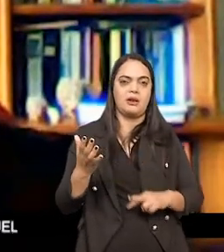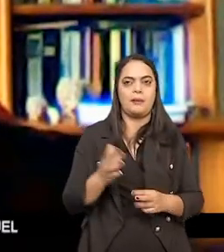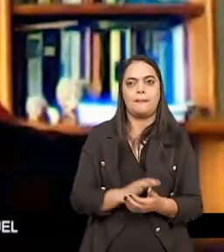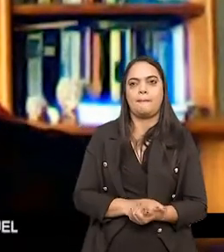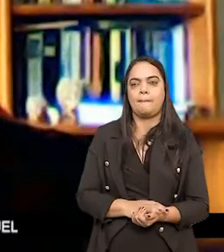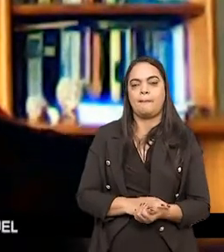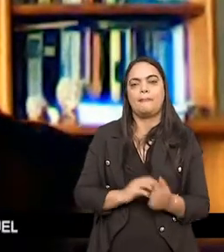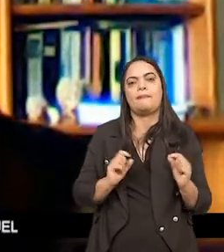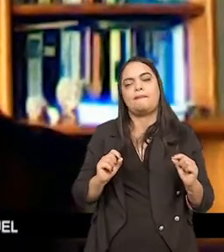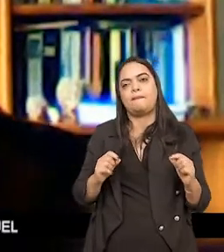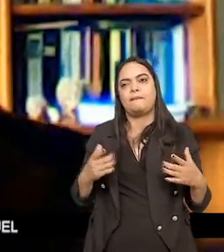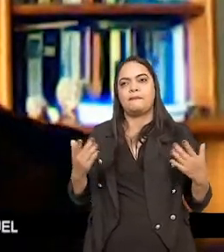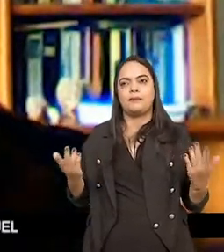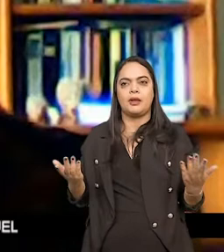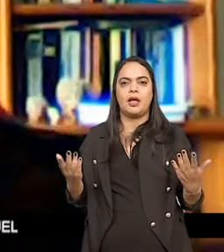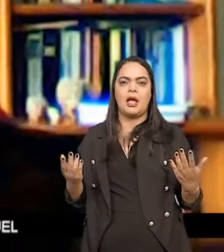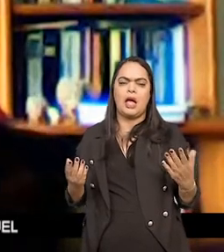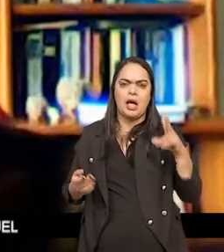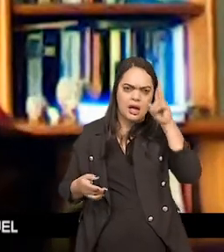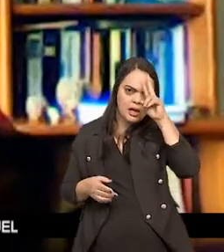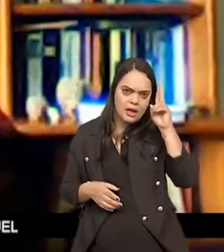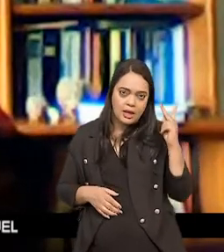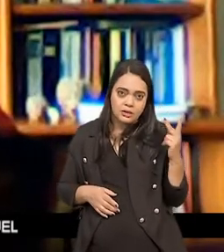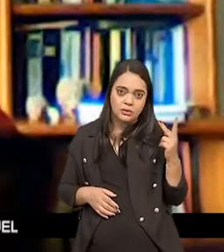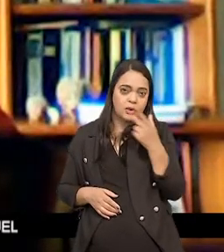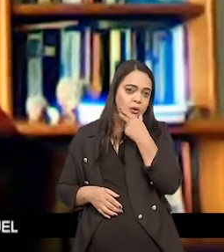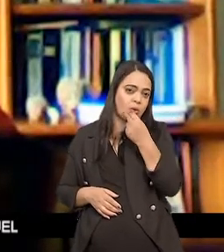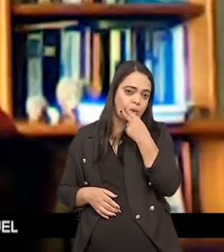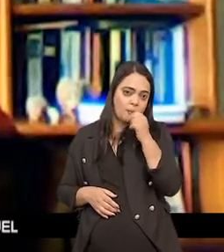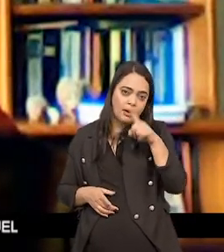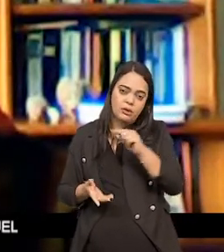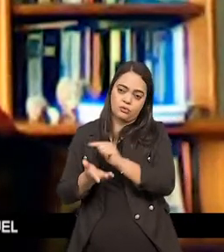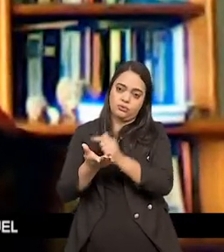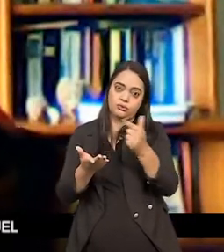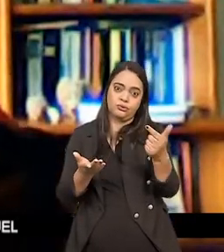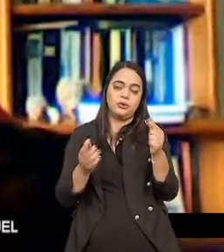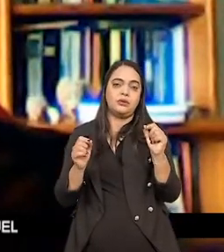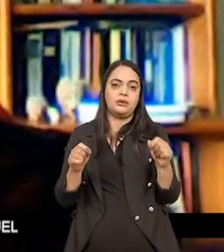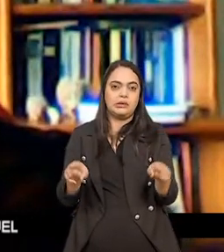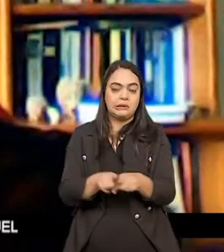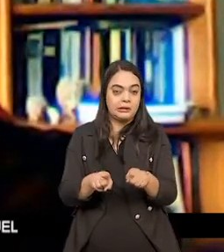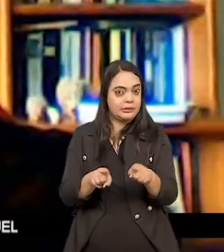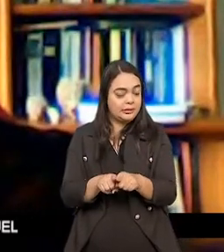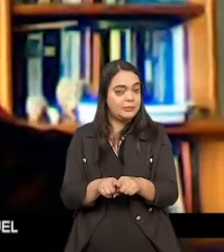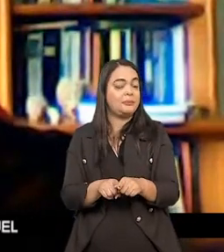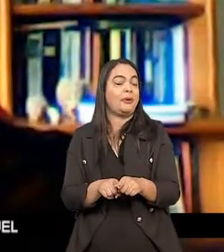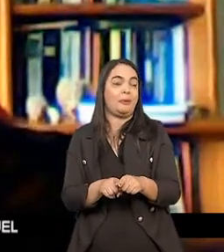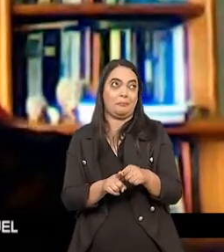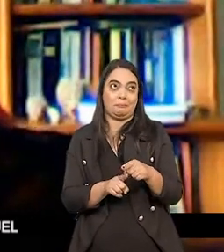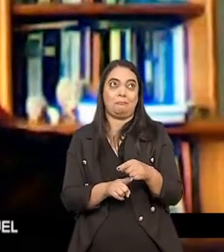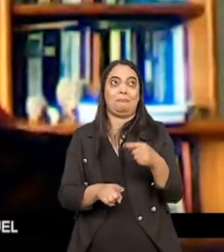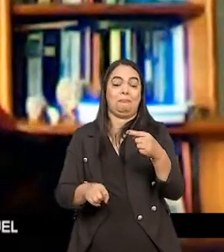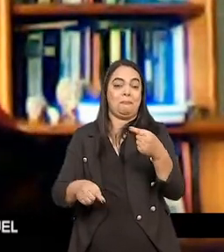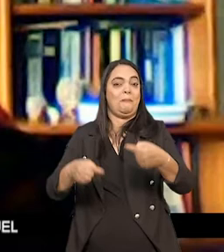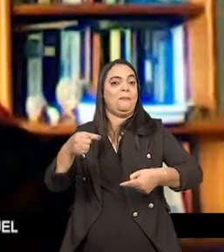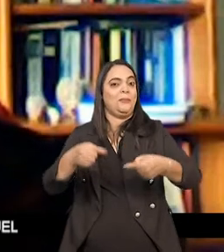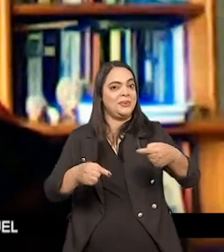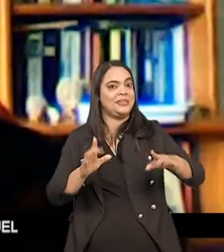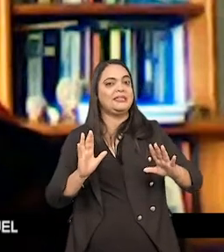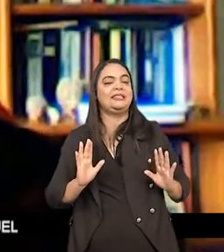hoje. Mas a biografia desse cara, que era um jornalista, e também polêmico, para poder